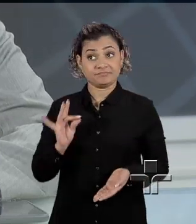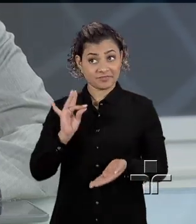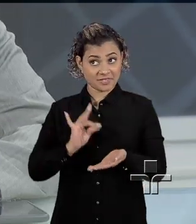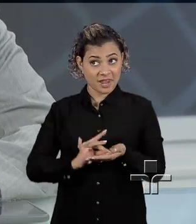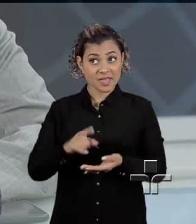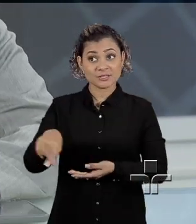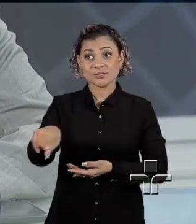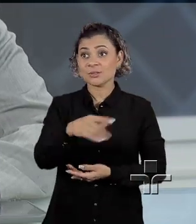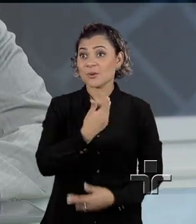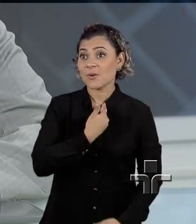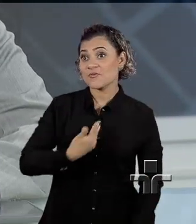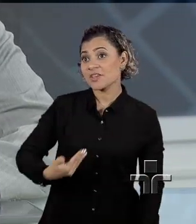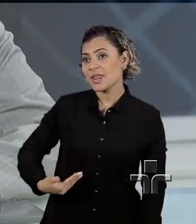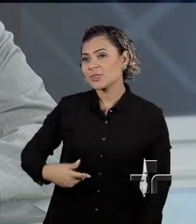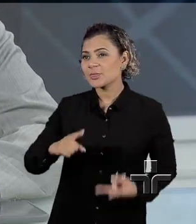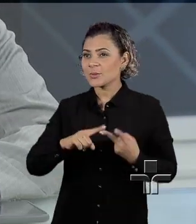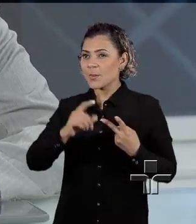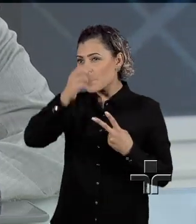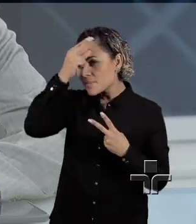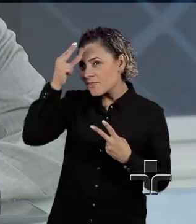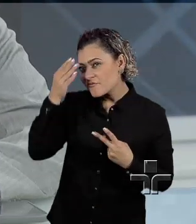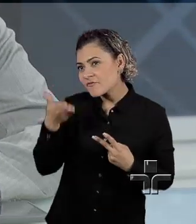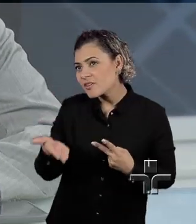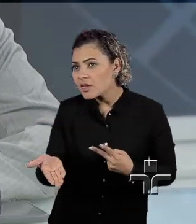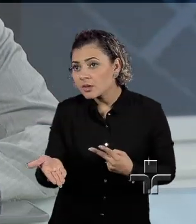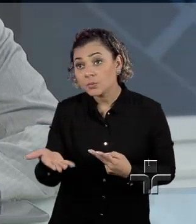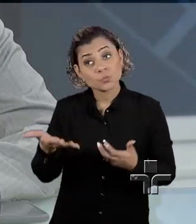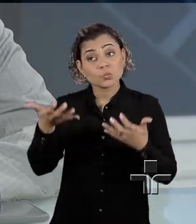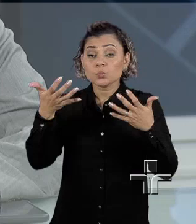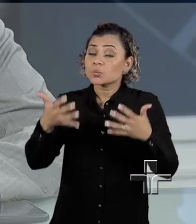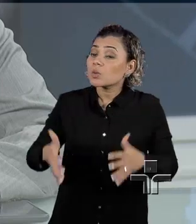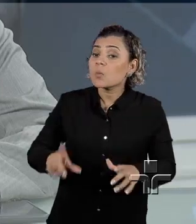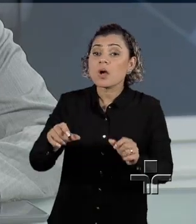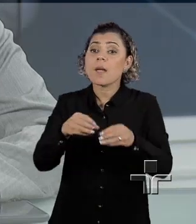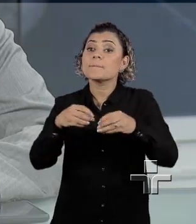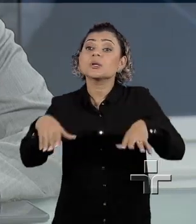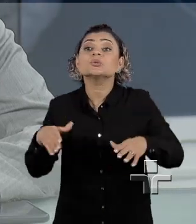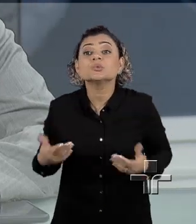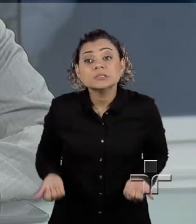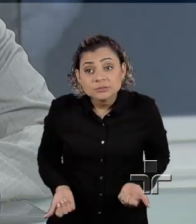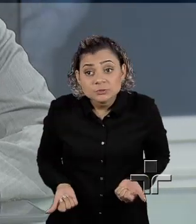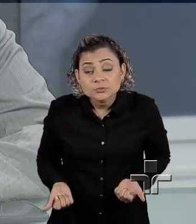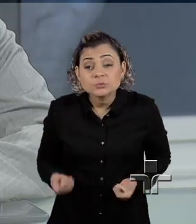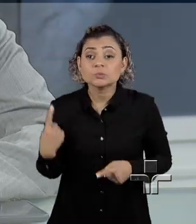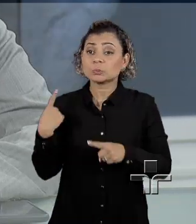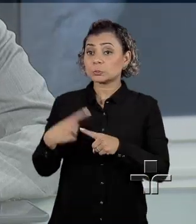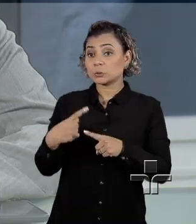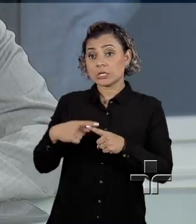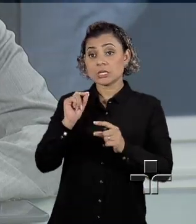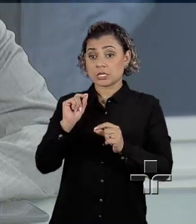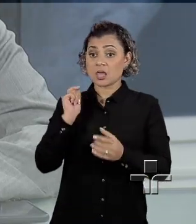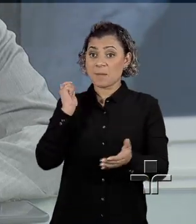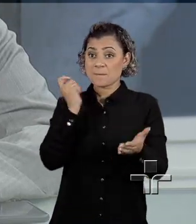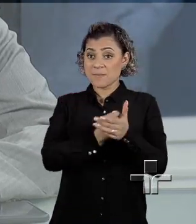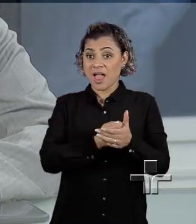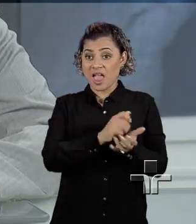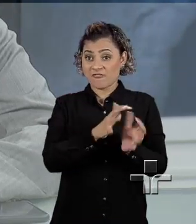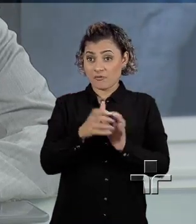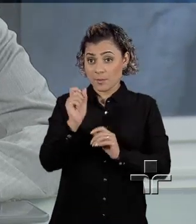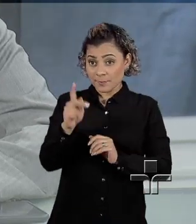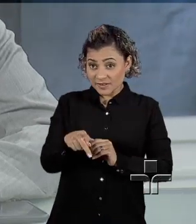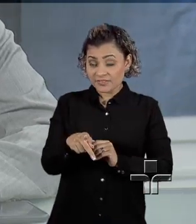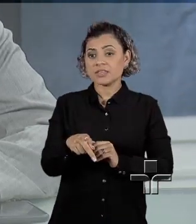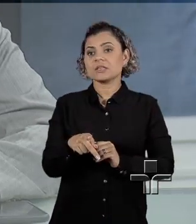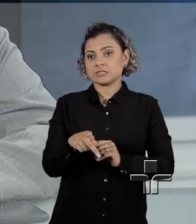senhores governadores e os senhores prefeitos não vão querer arcar com o prejuízo de bancar uma reforma previdenciária